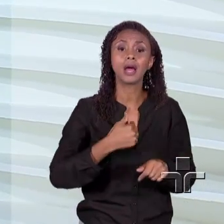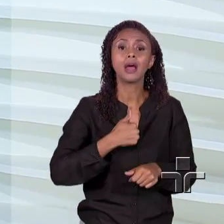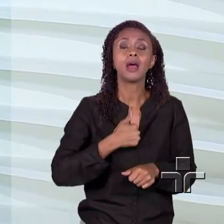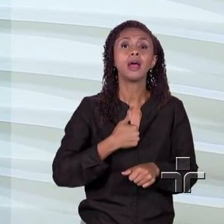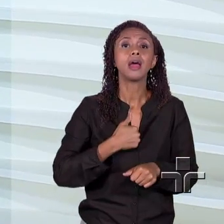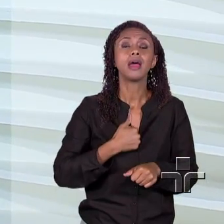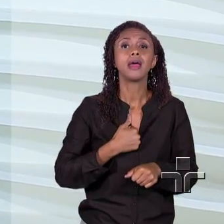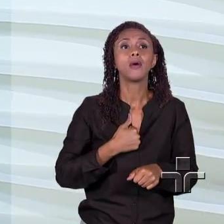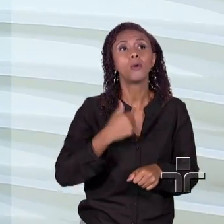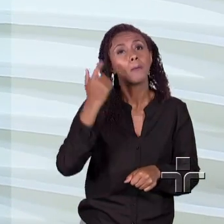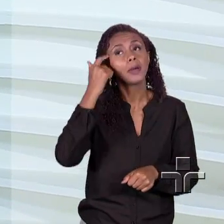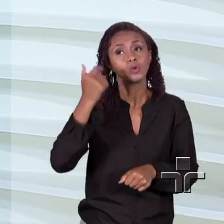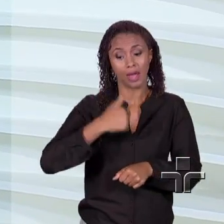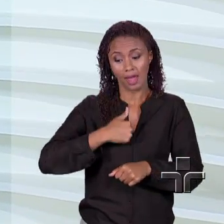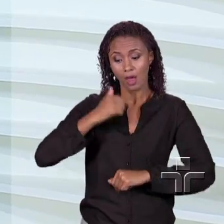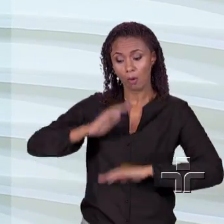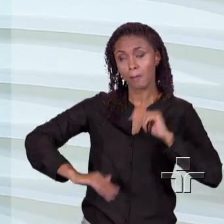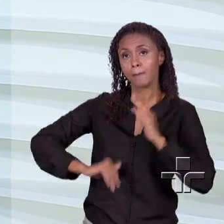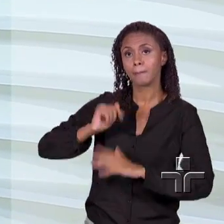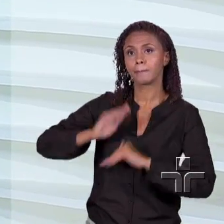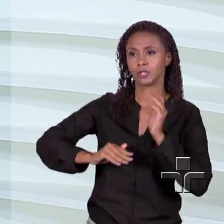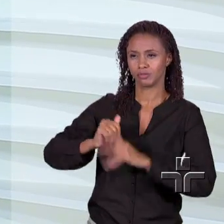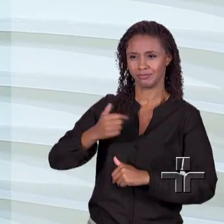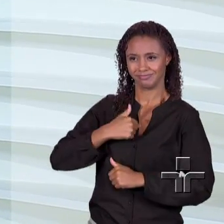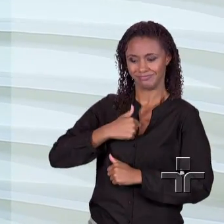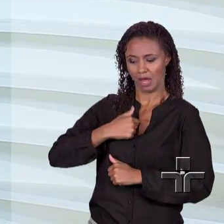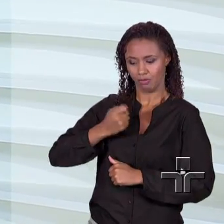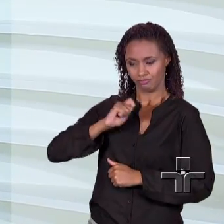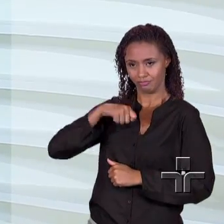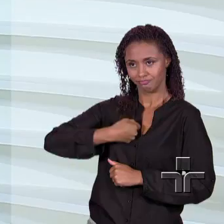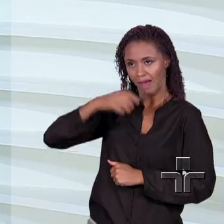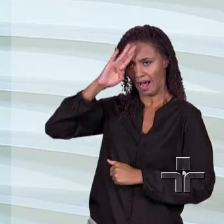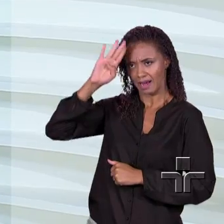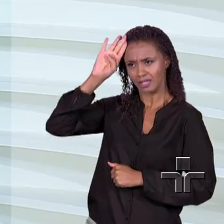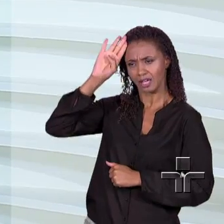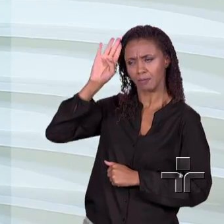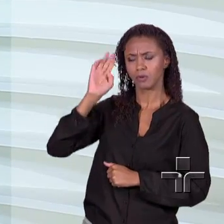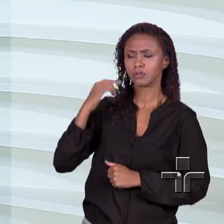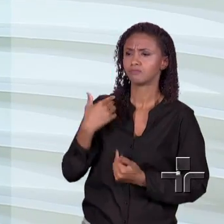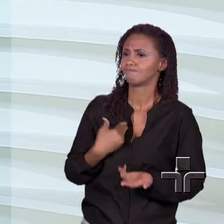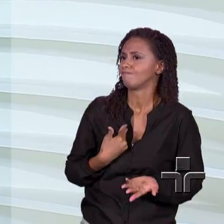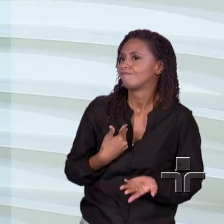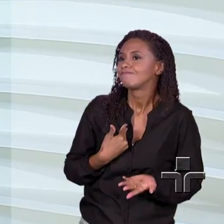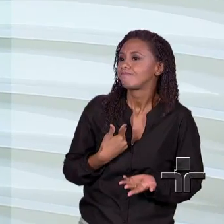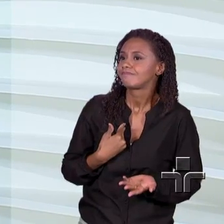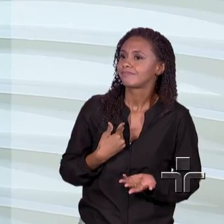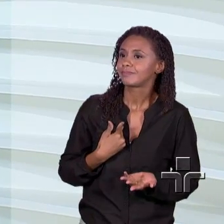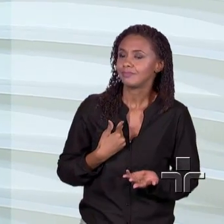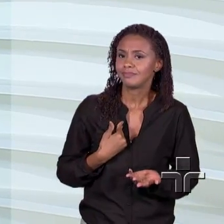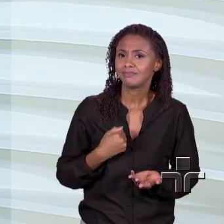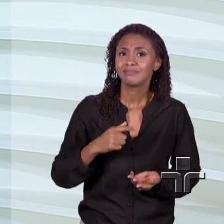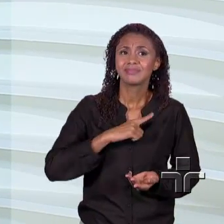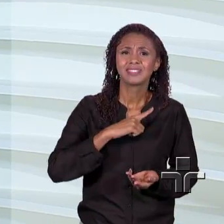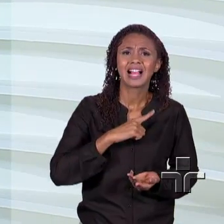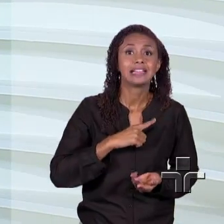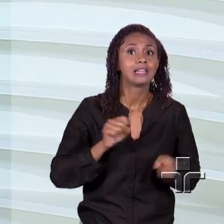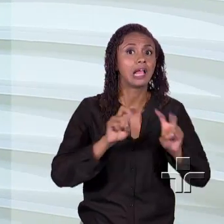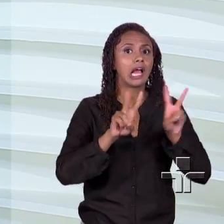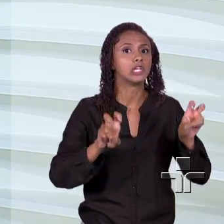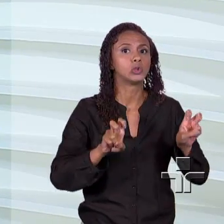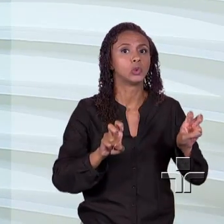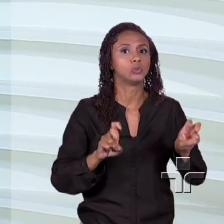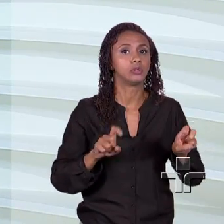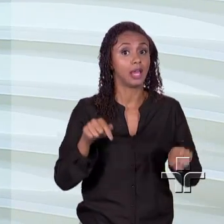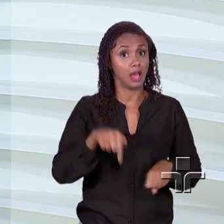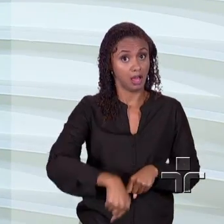como acadêmico, resolvendo ou trabalhando sobre um assunto que não está sendo tratado por vários motivos nesse